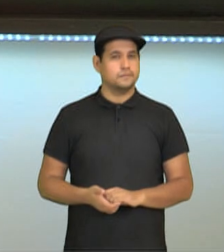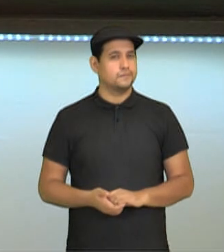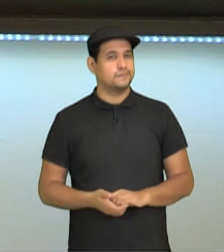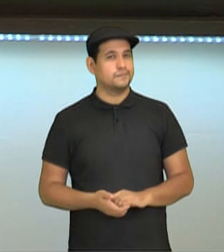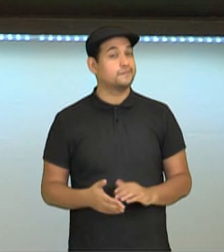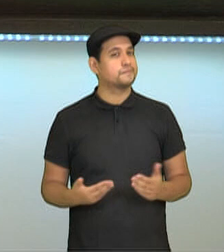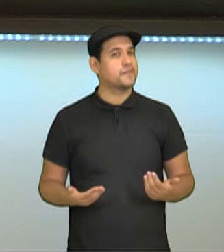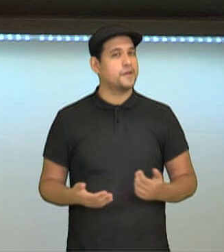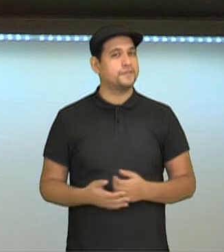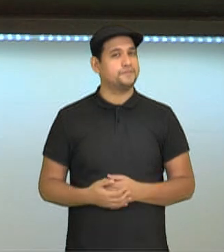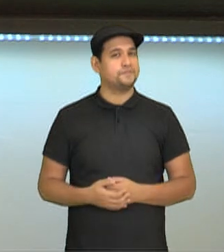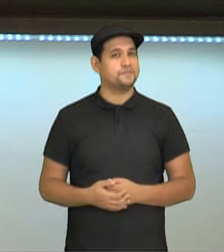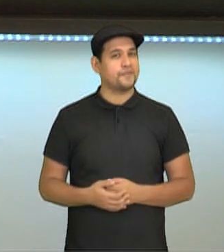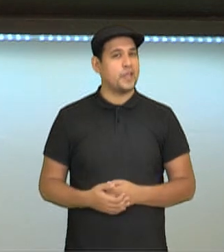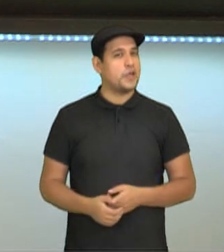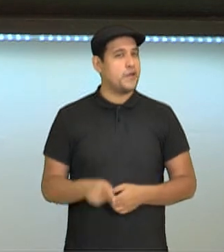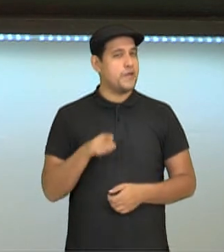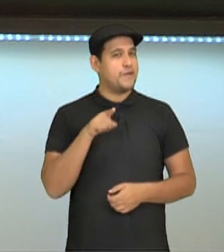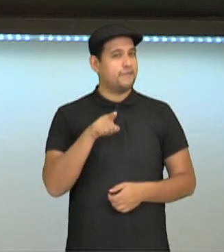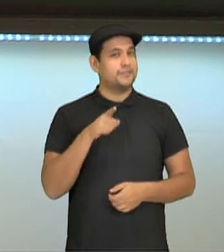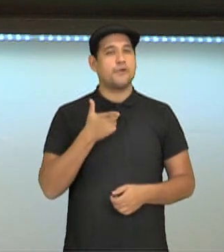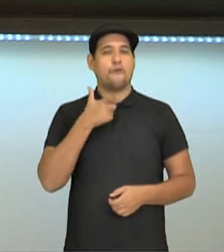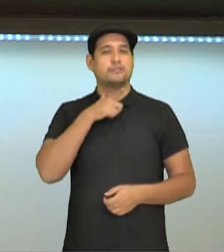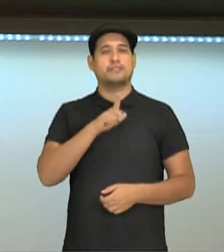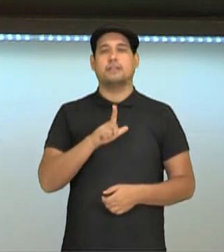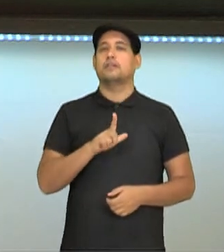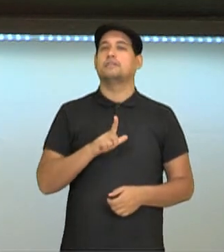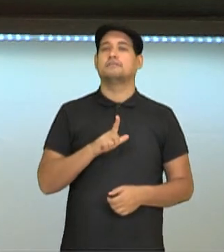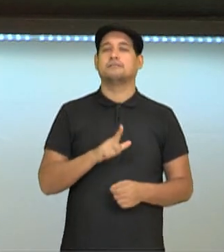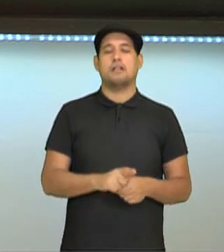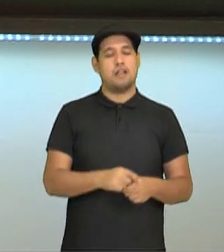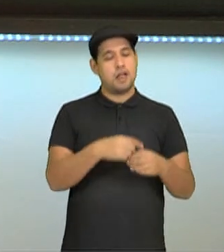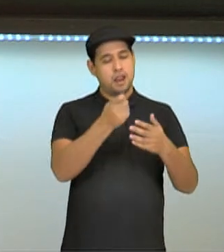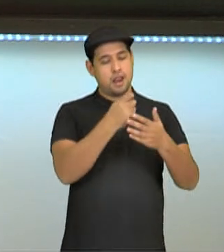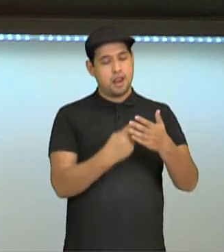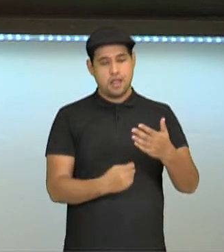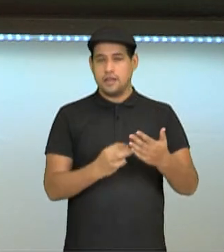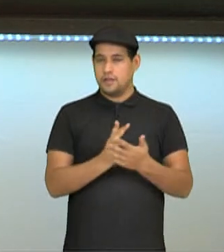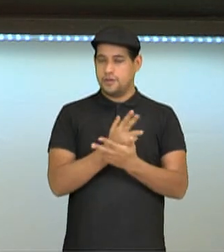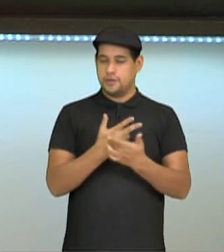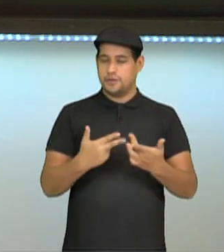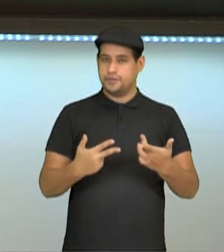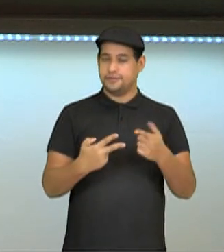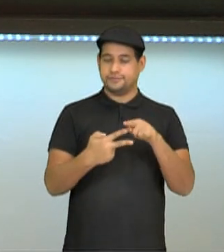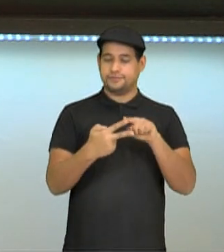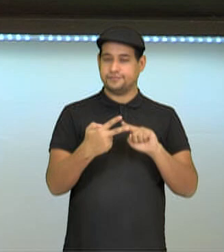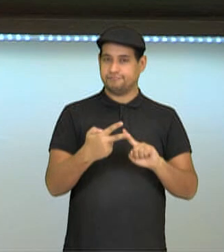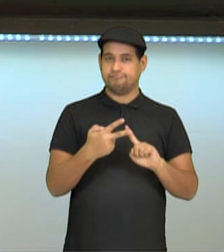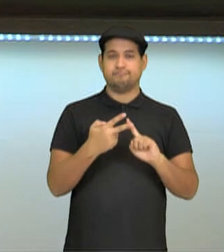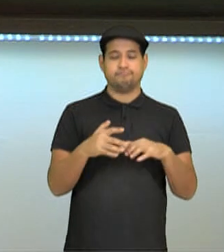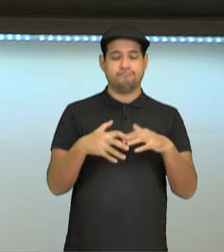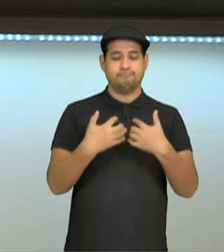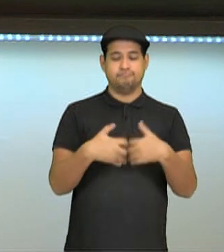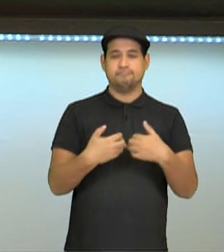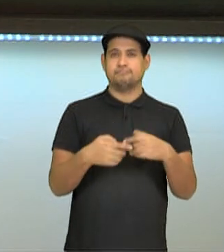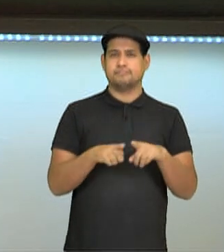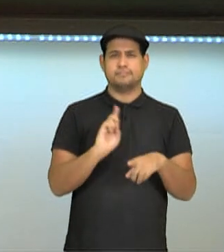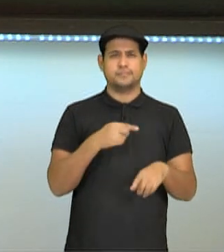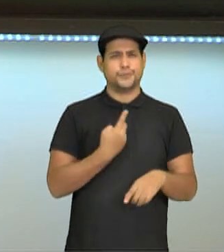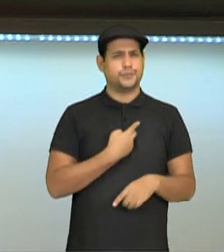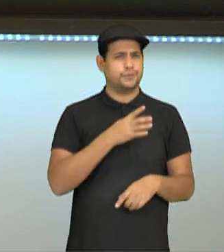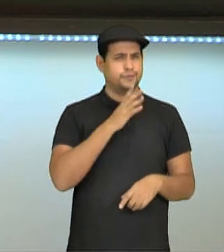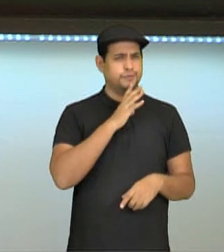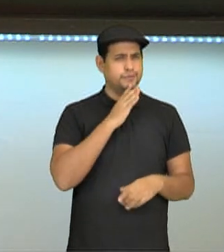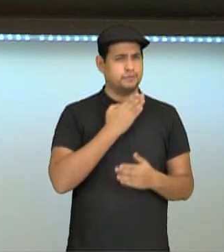E aí, será que você conseguiu desenvolver algo aí sobre esses dois aparelhos que